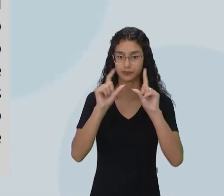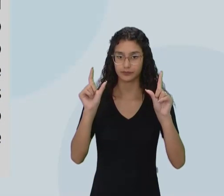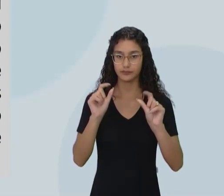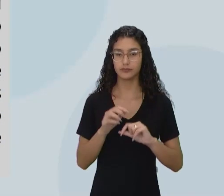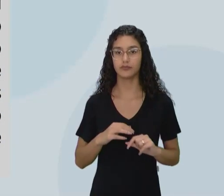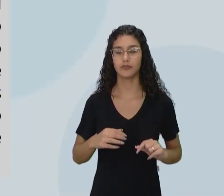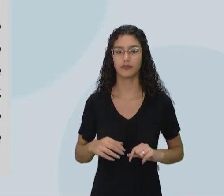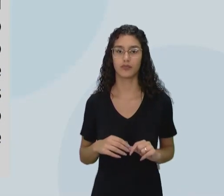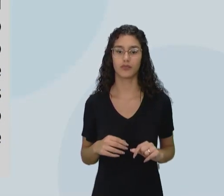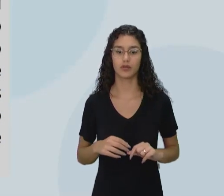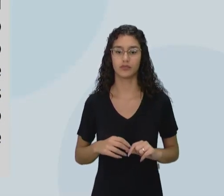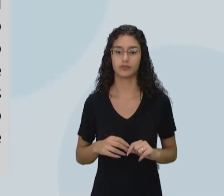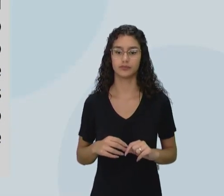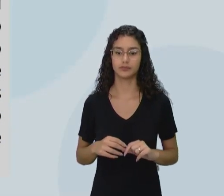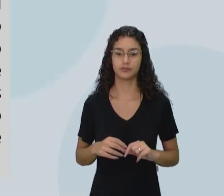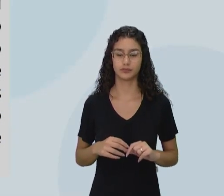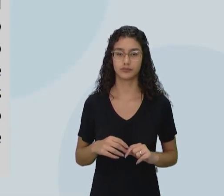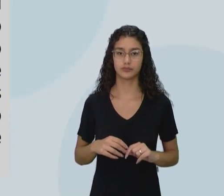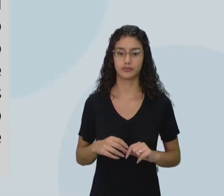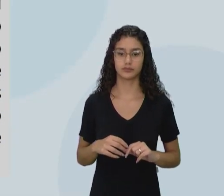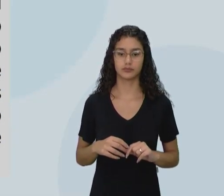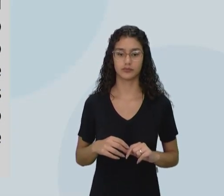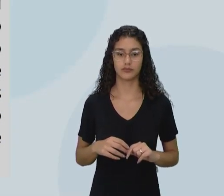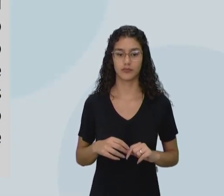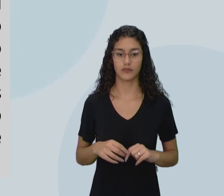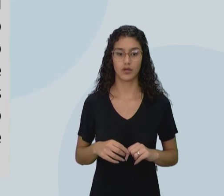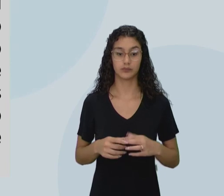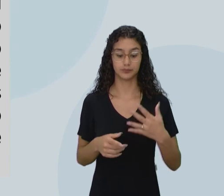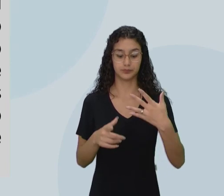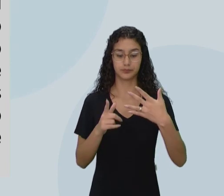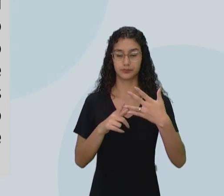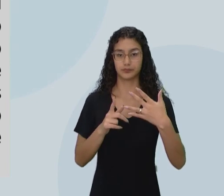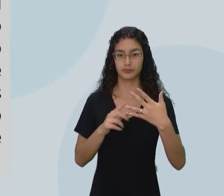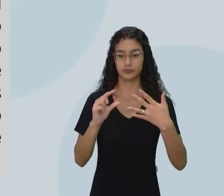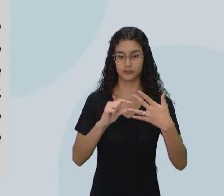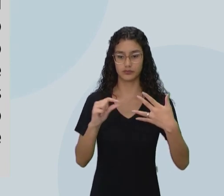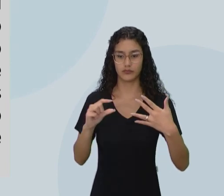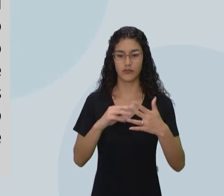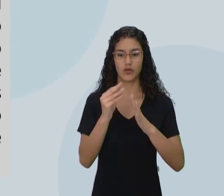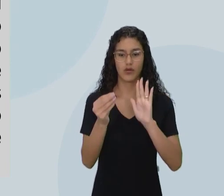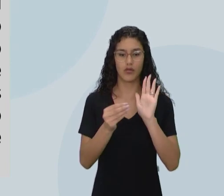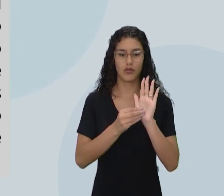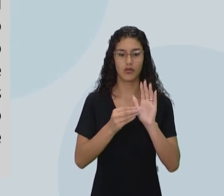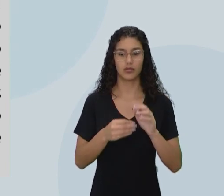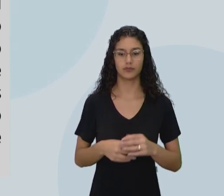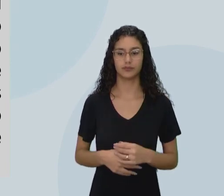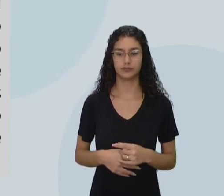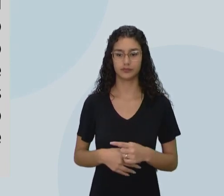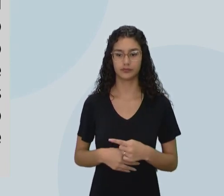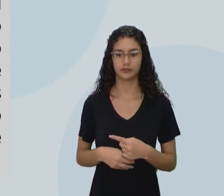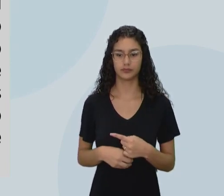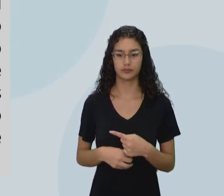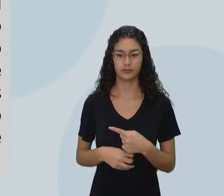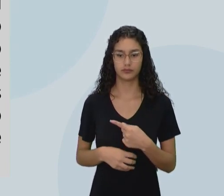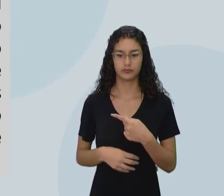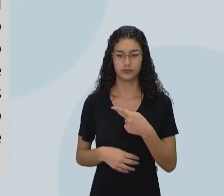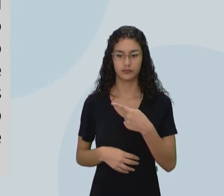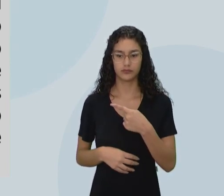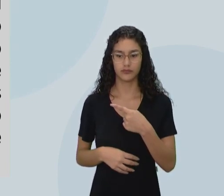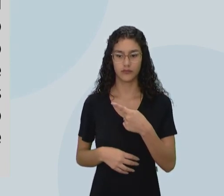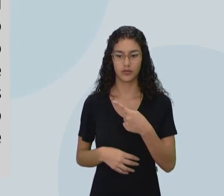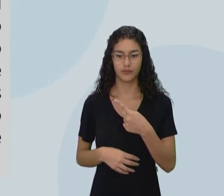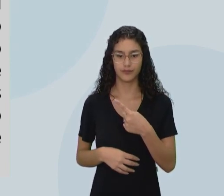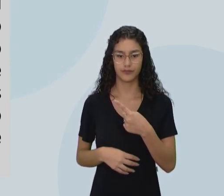eles? Olha lá na penúltima linha, ele coloca assim, ó, na antepenúltima, né? Uma